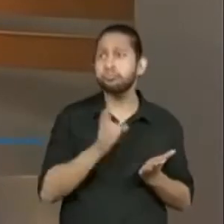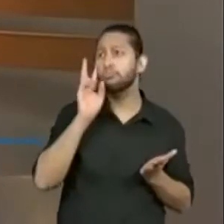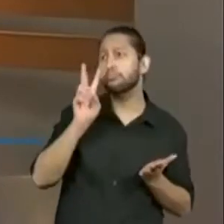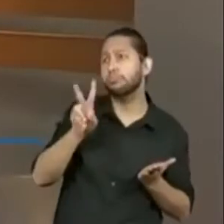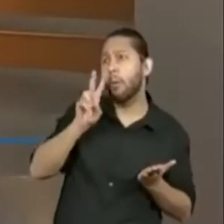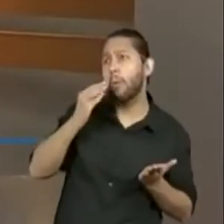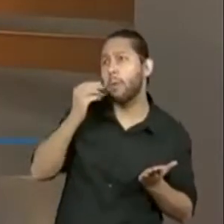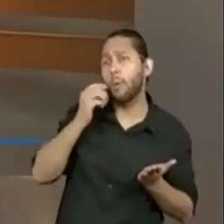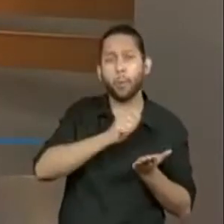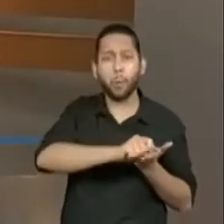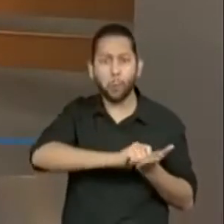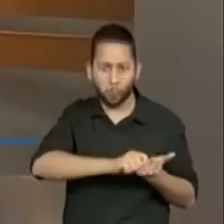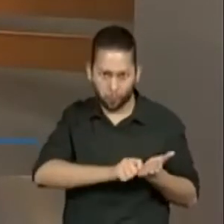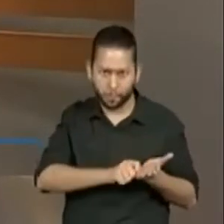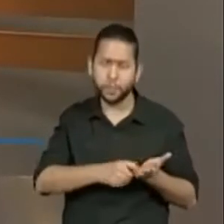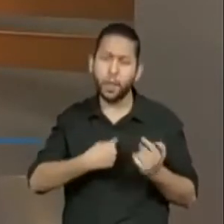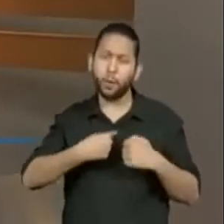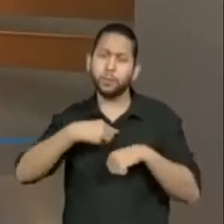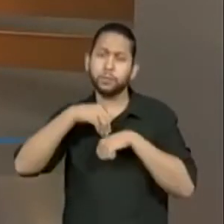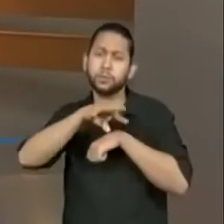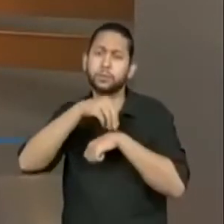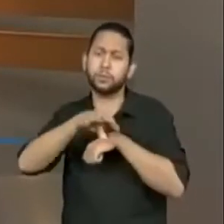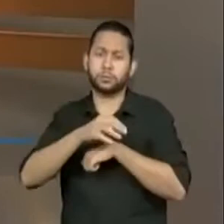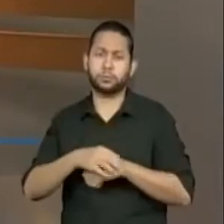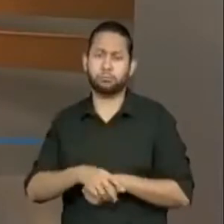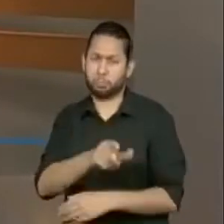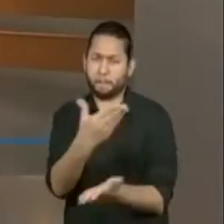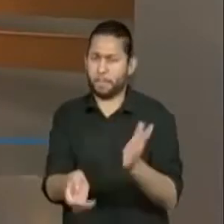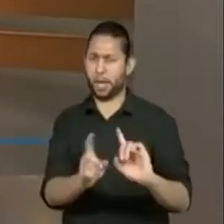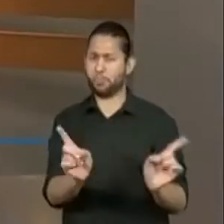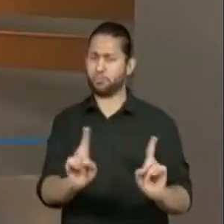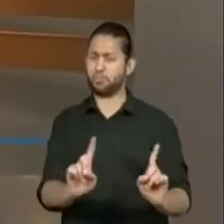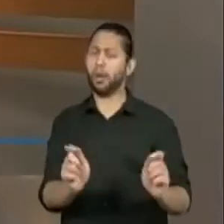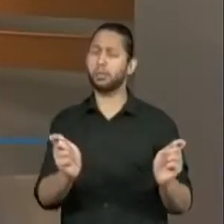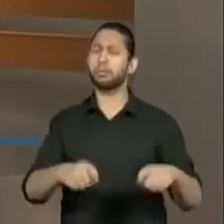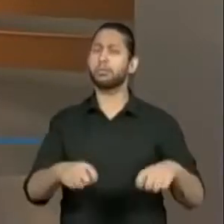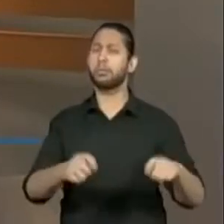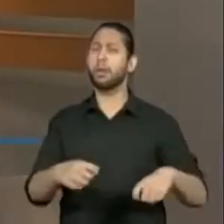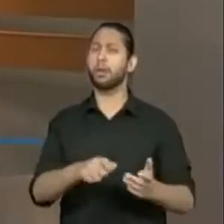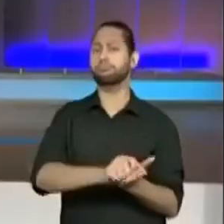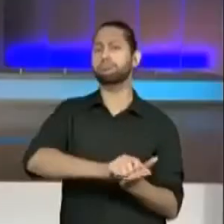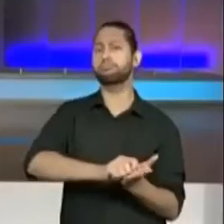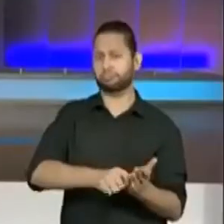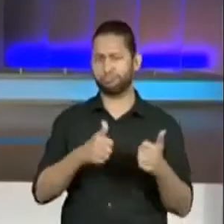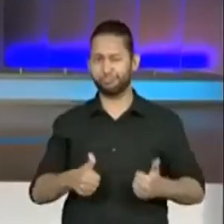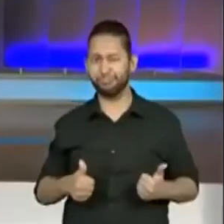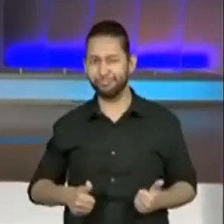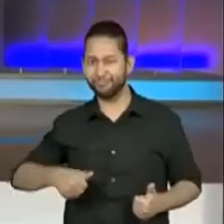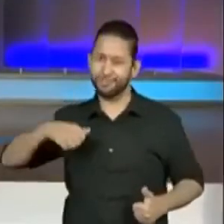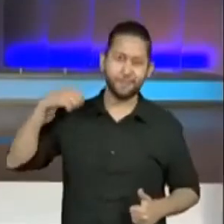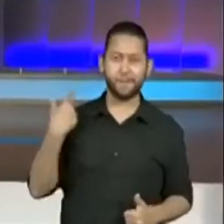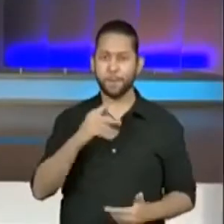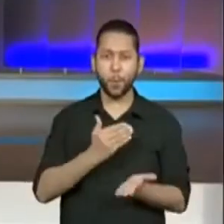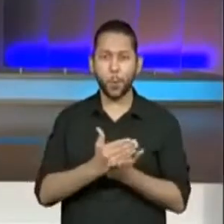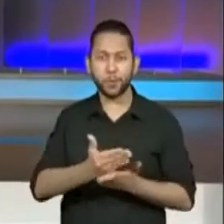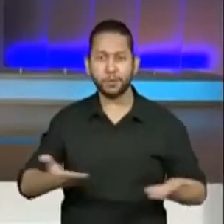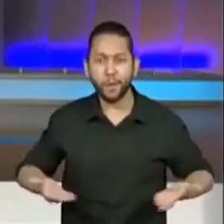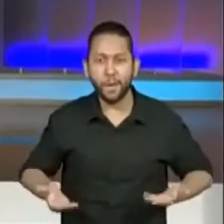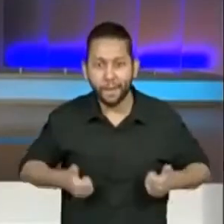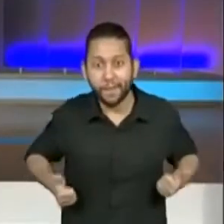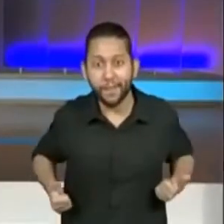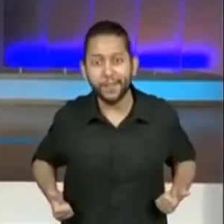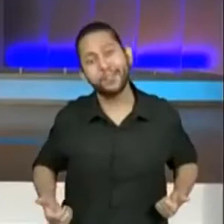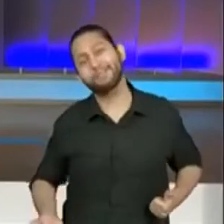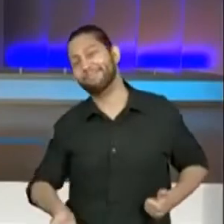Ok mas pode deixar que eu vou avisando vocês então ninguém fica para trás aqui no quarto bom então bora começar pessoal